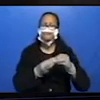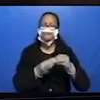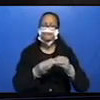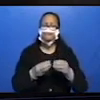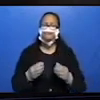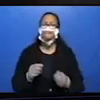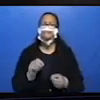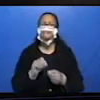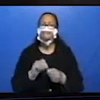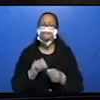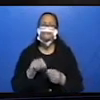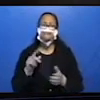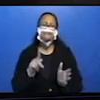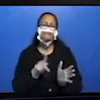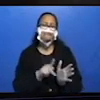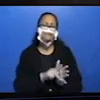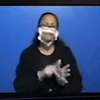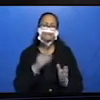próprio alimento.